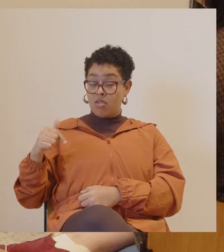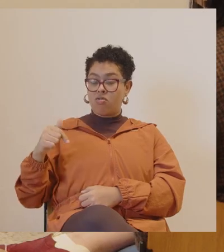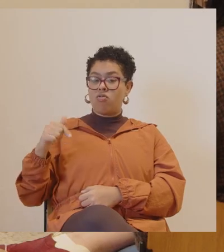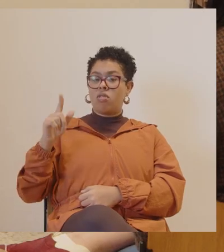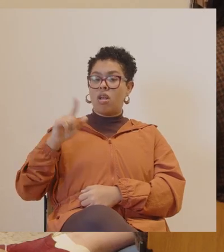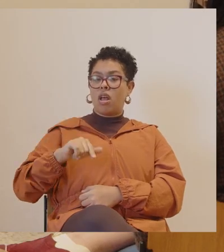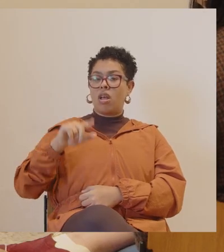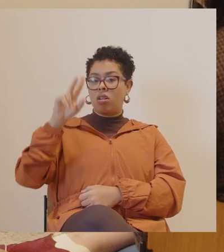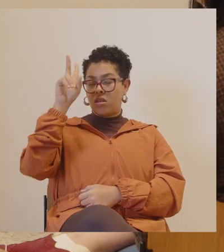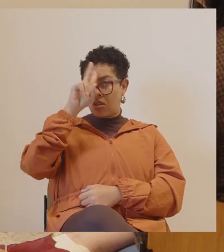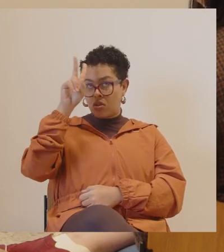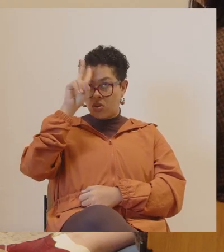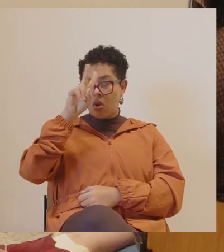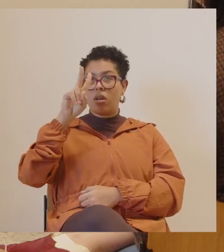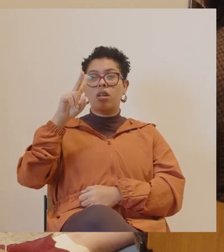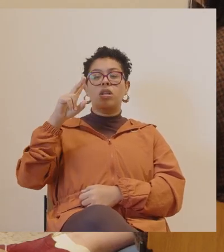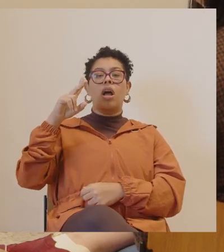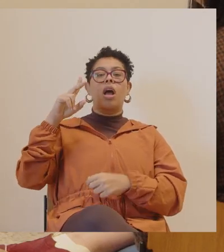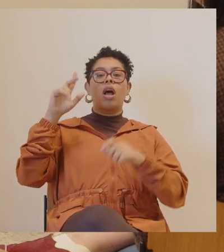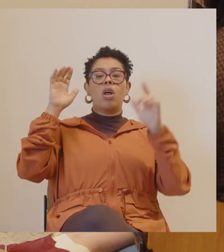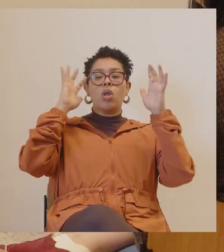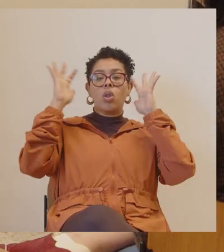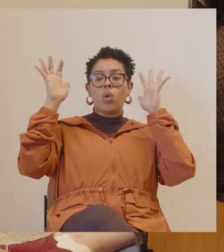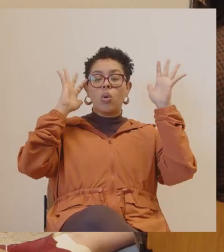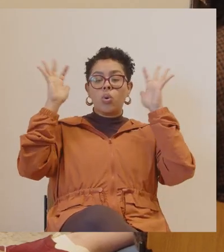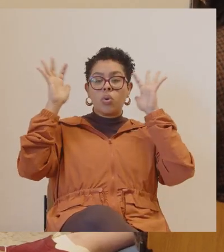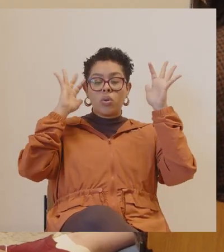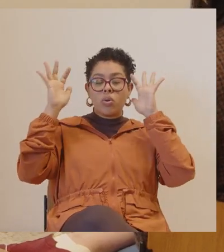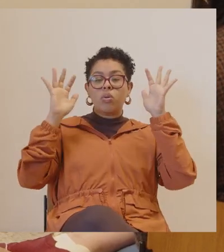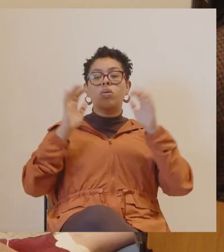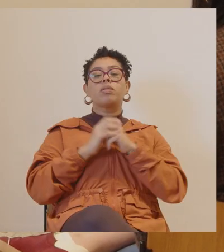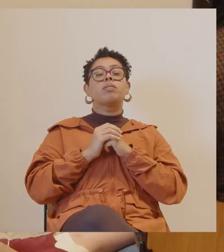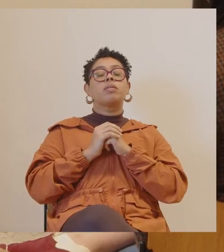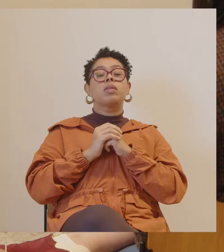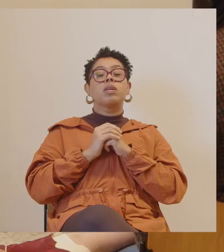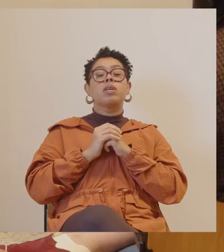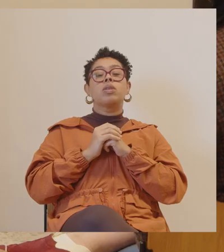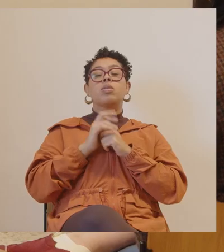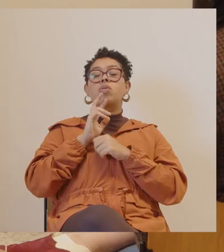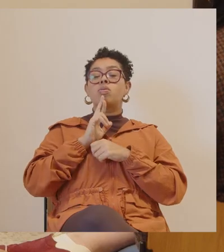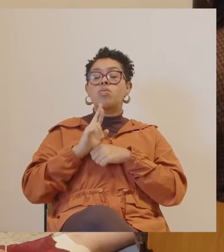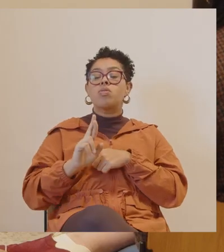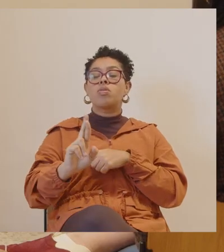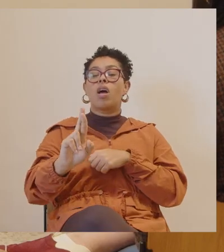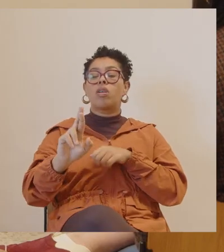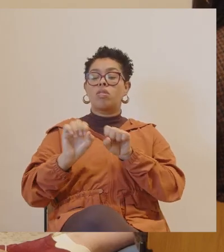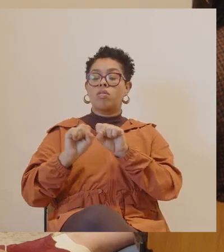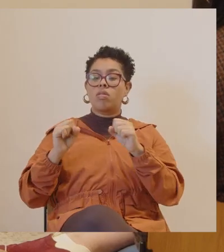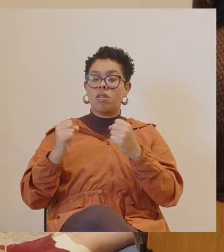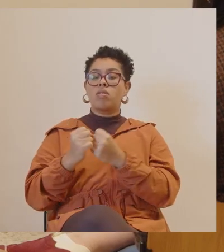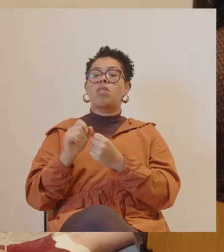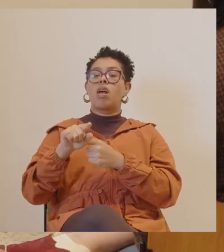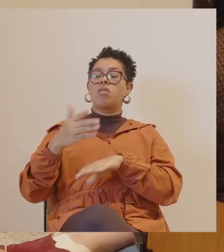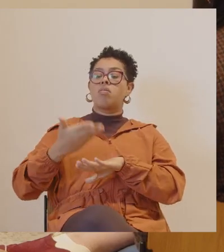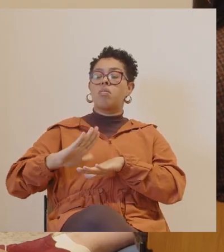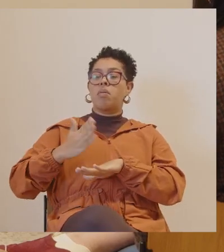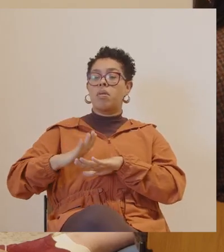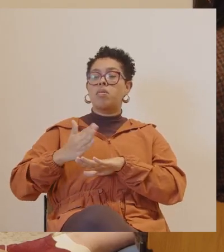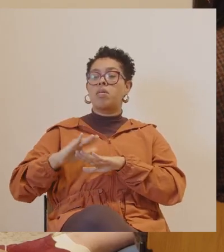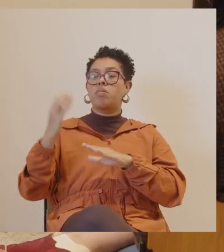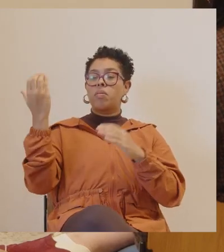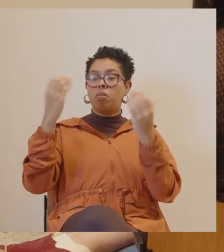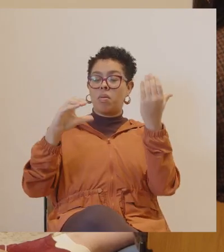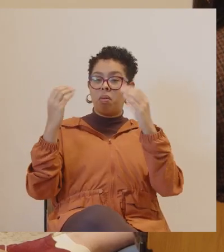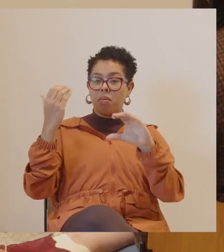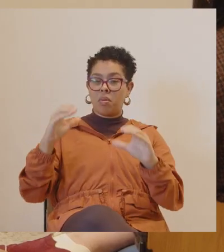Histórias da Loucura e do Delírio, né, do ano de 27 no MASP. Então, o resultado desse seminário são os ensaios que serão